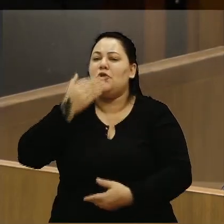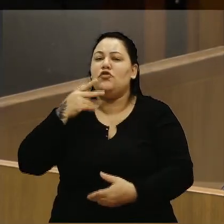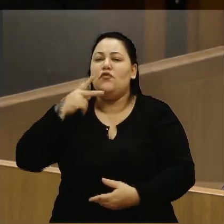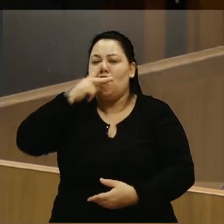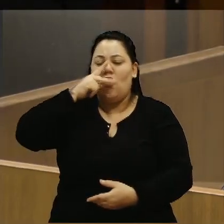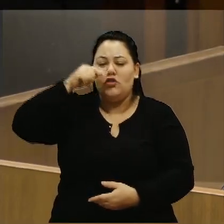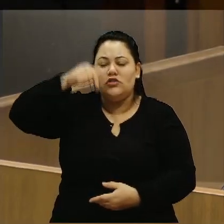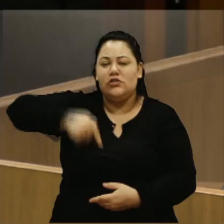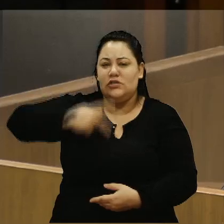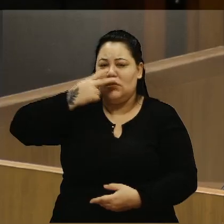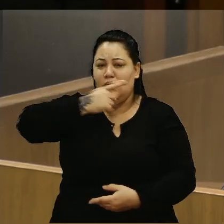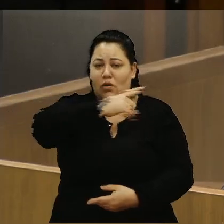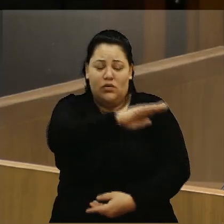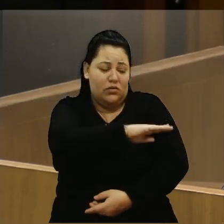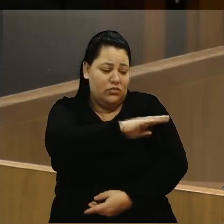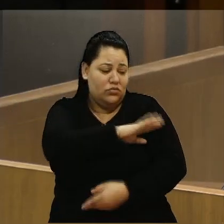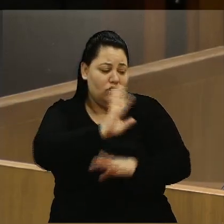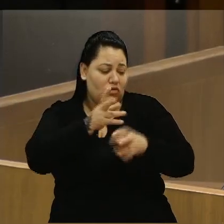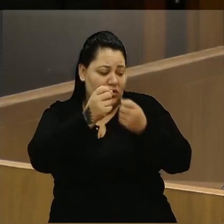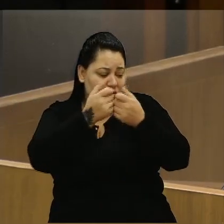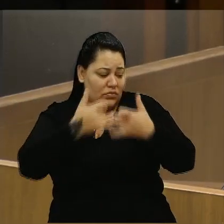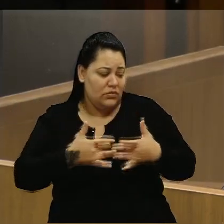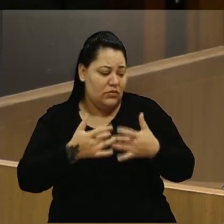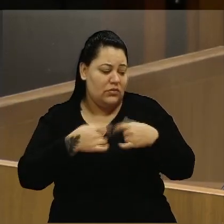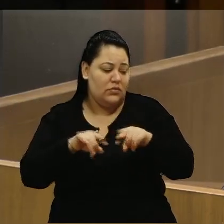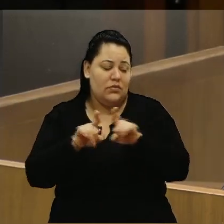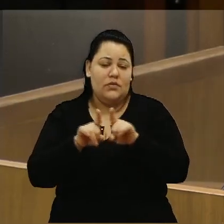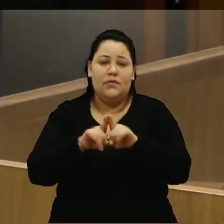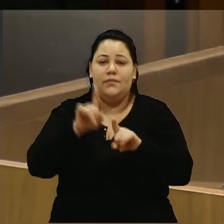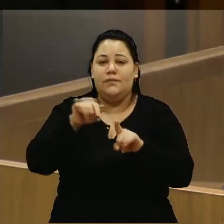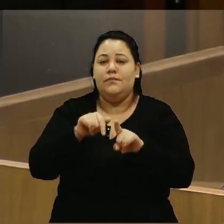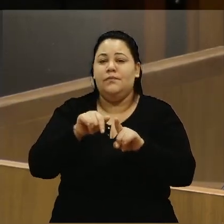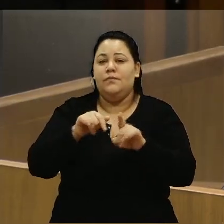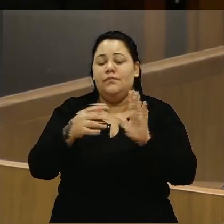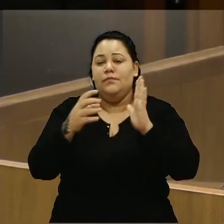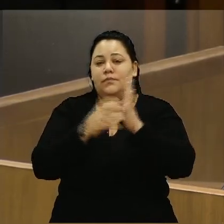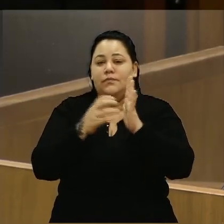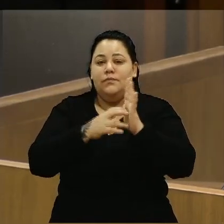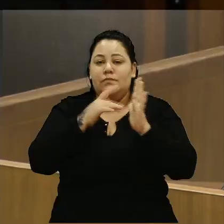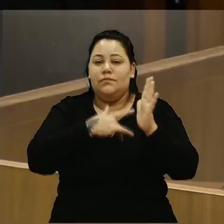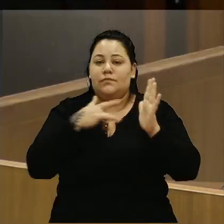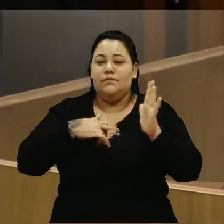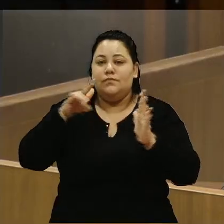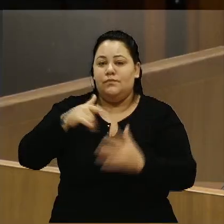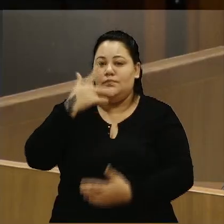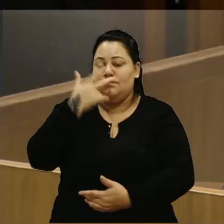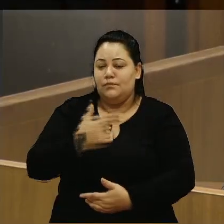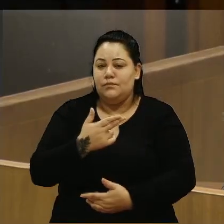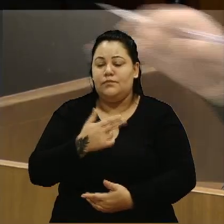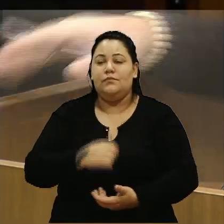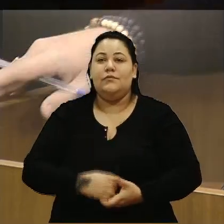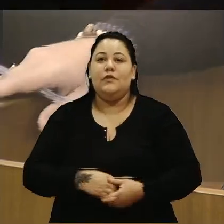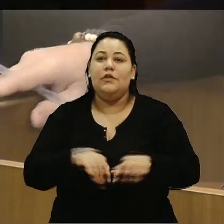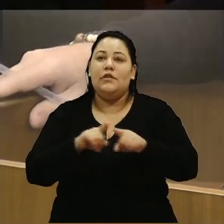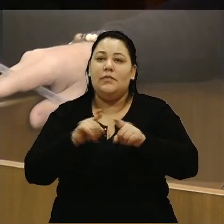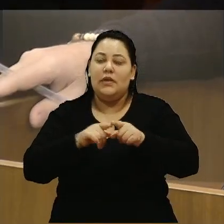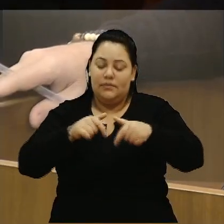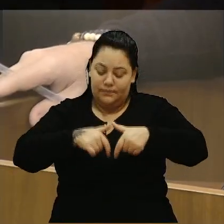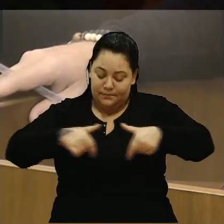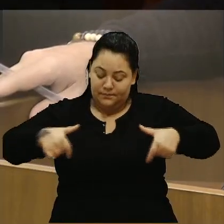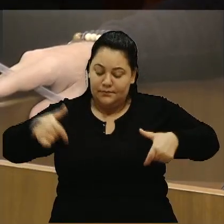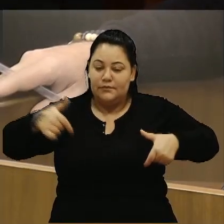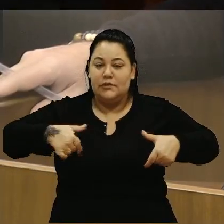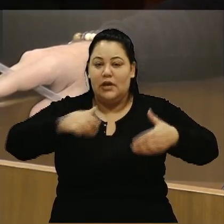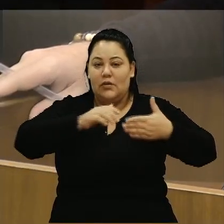vereador Capitão falou aqui já, não tem partido, a saúde é igual a pauta que a gente está aqui hoje, né, que está sendo aí conduzida